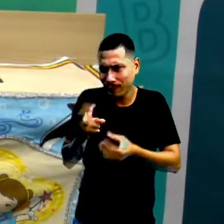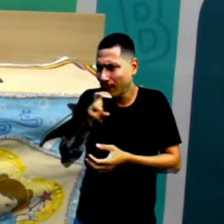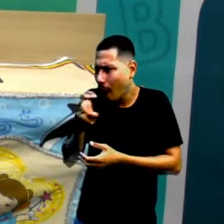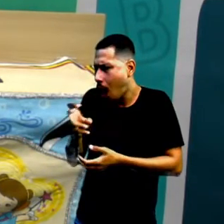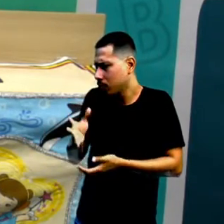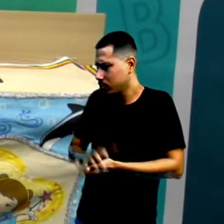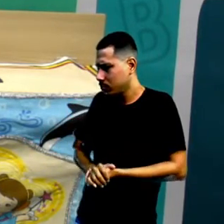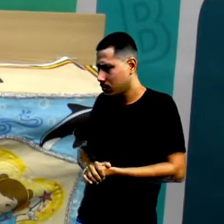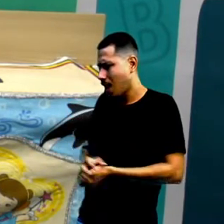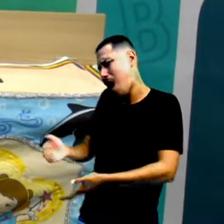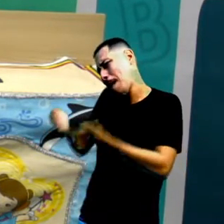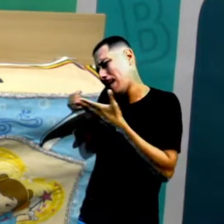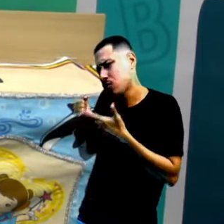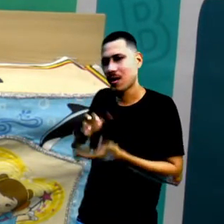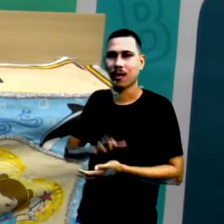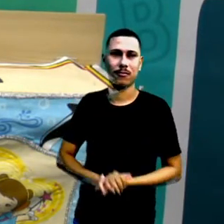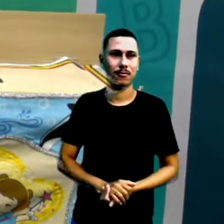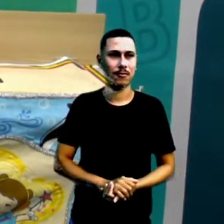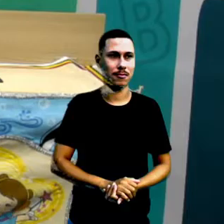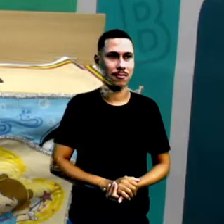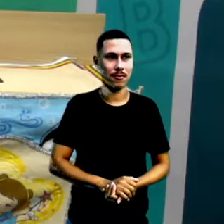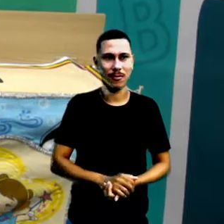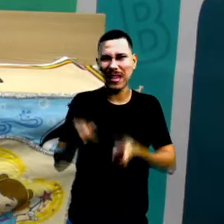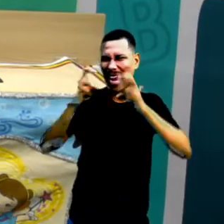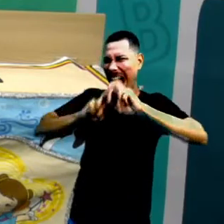E ai durinha me ajuda